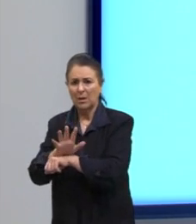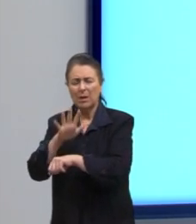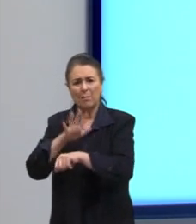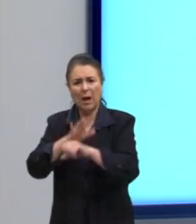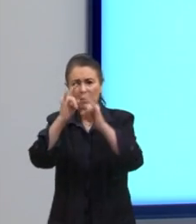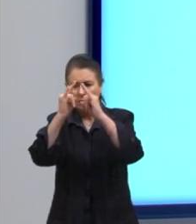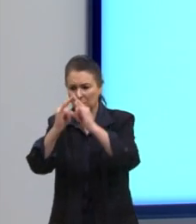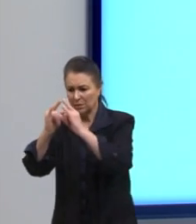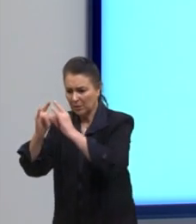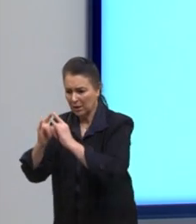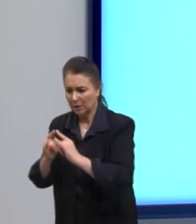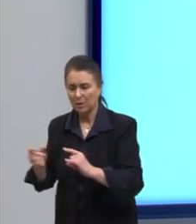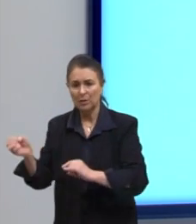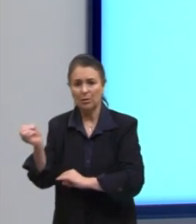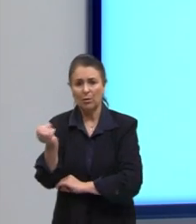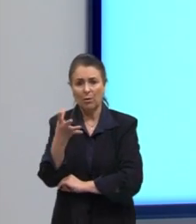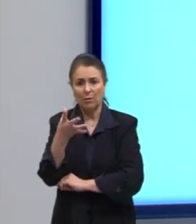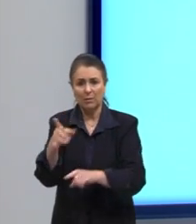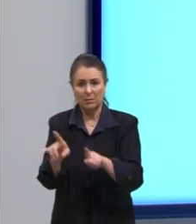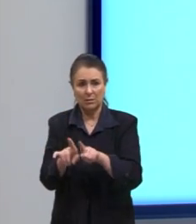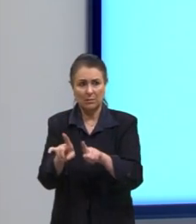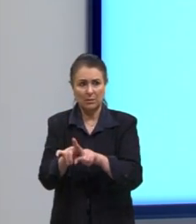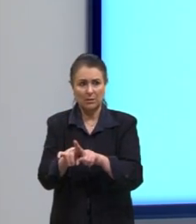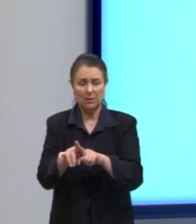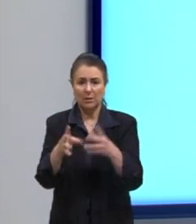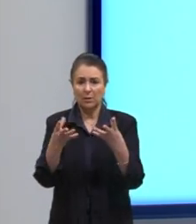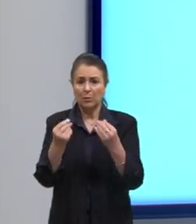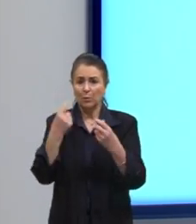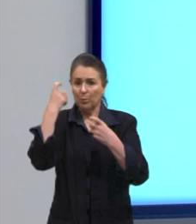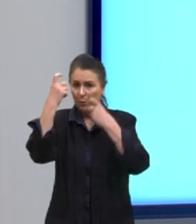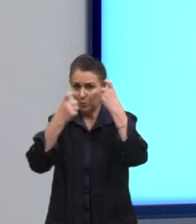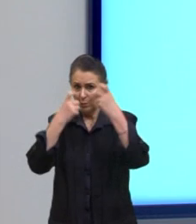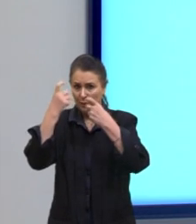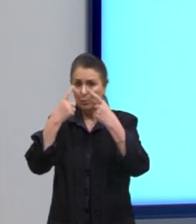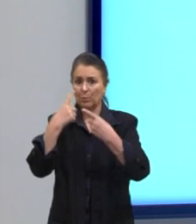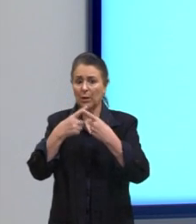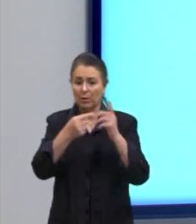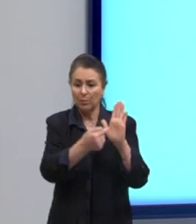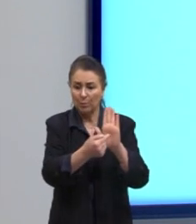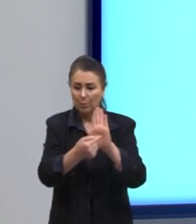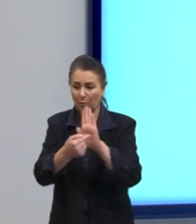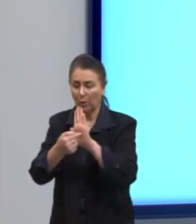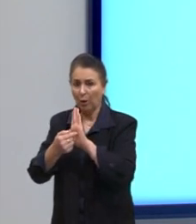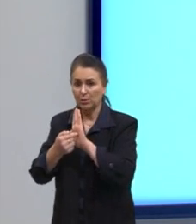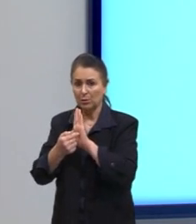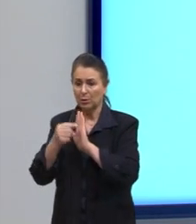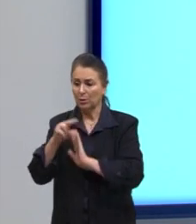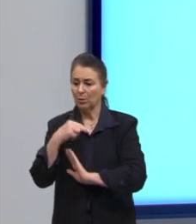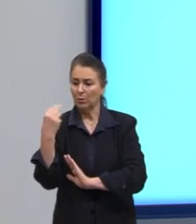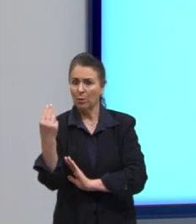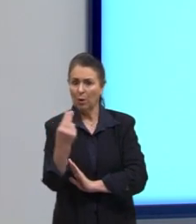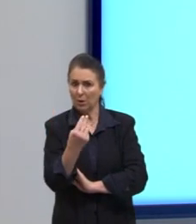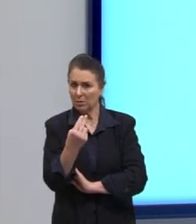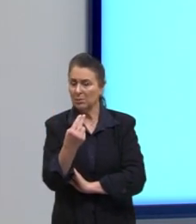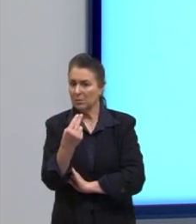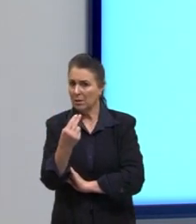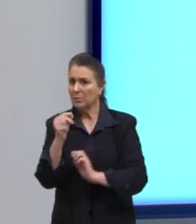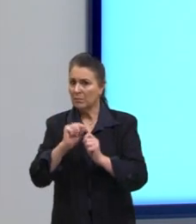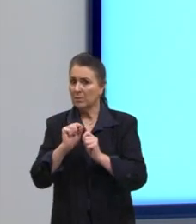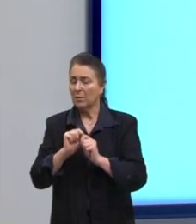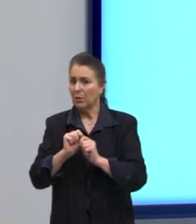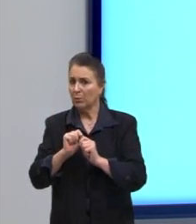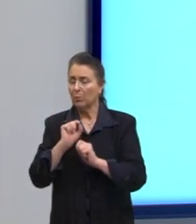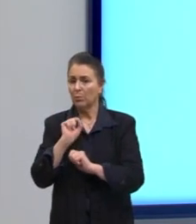essas novas entidades são bastante preocupantes porque elas indicam que nós estamos trabalhando para